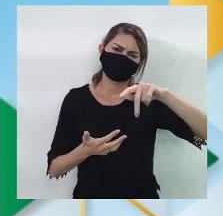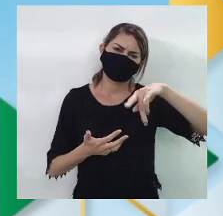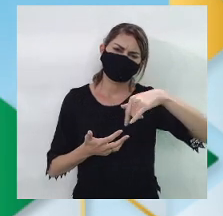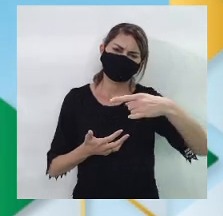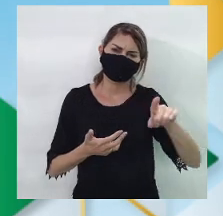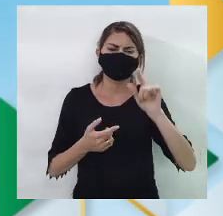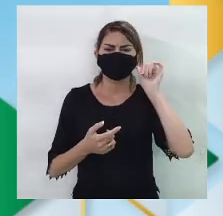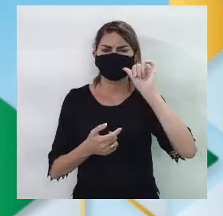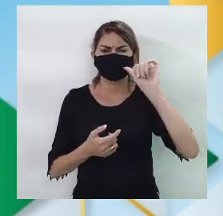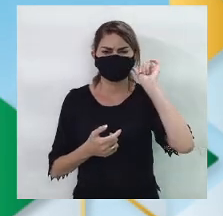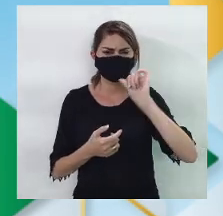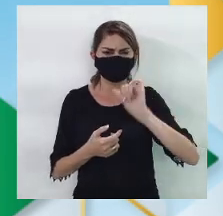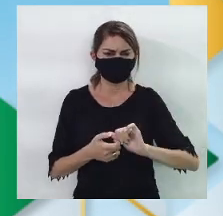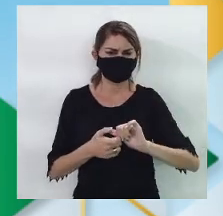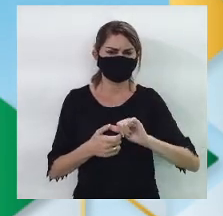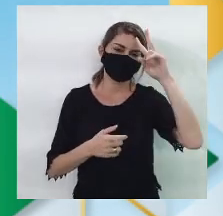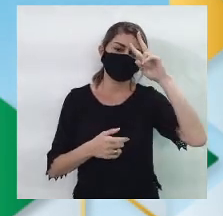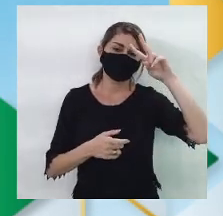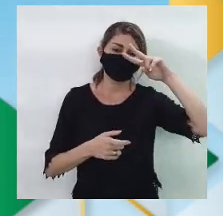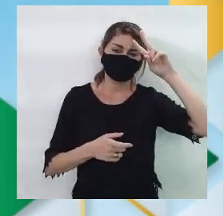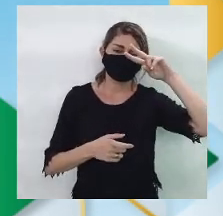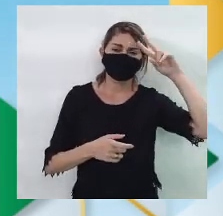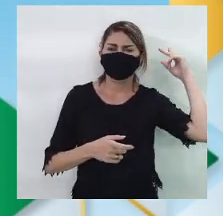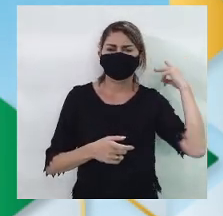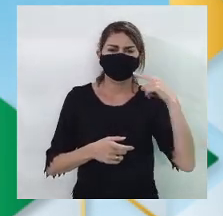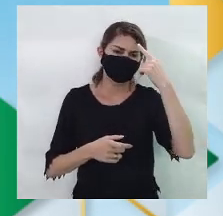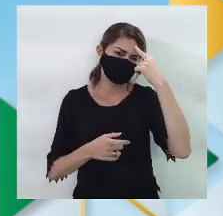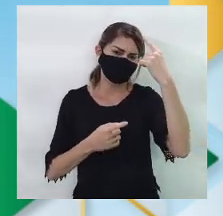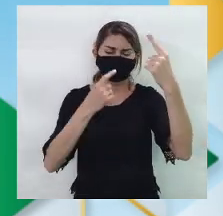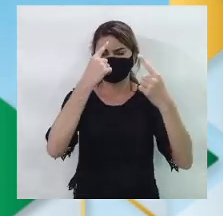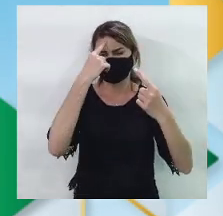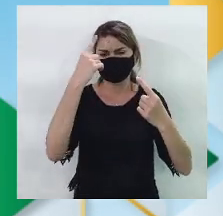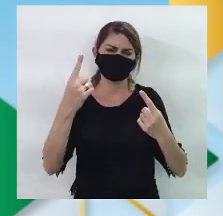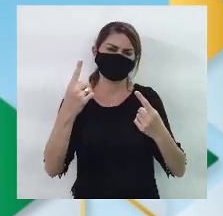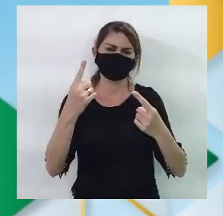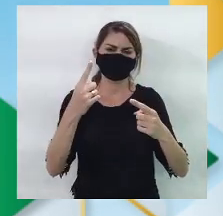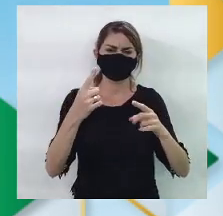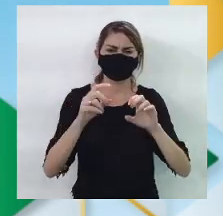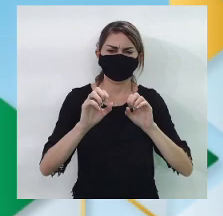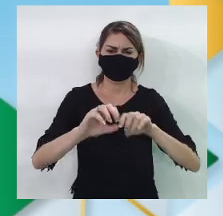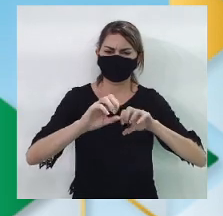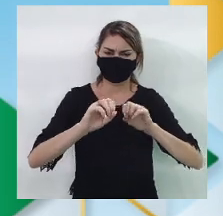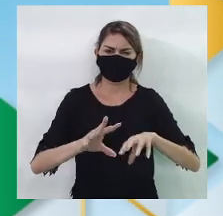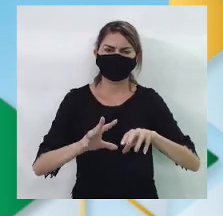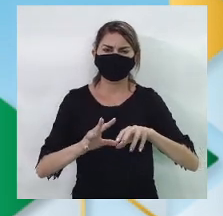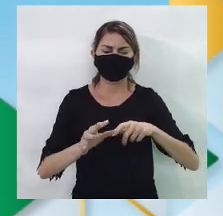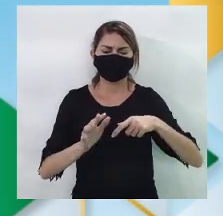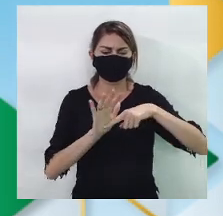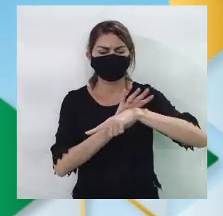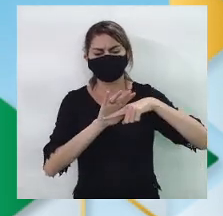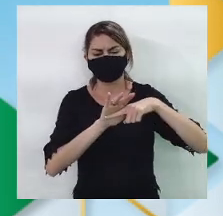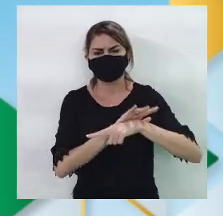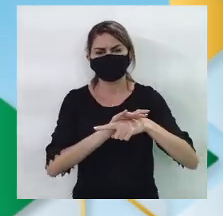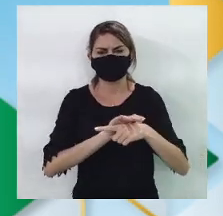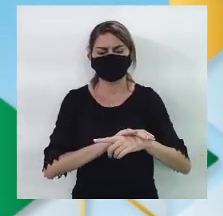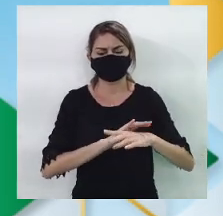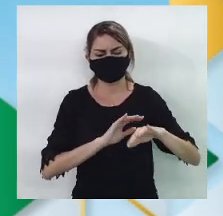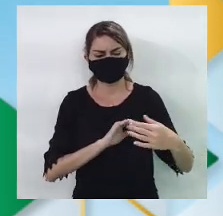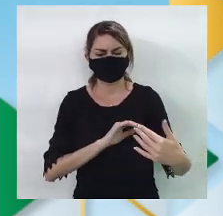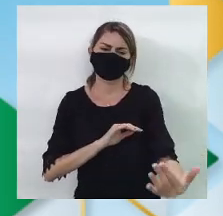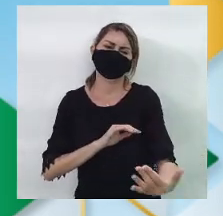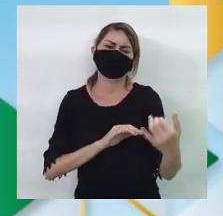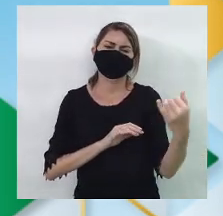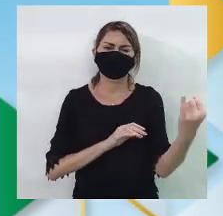introspecção, feminismo, historicidade, ideologia, docente, pesquisadora cotidiano.